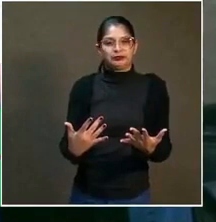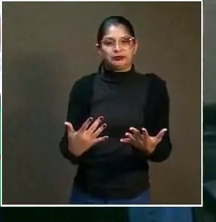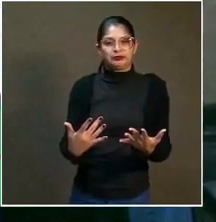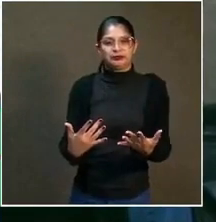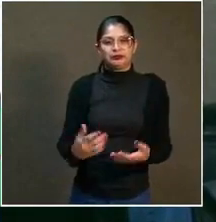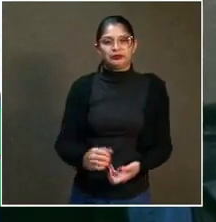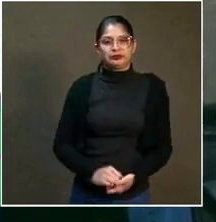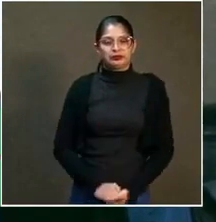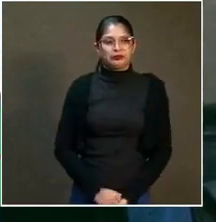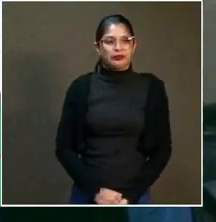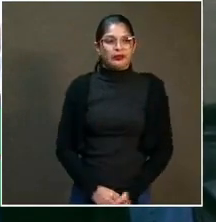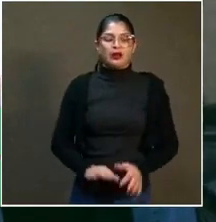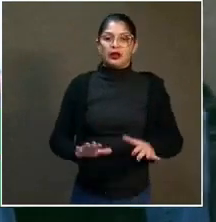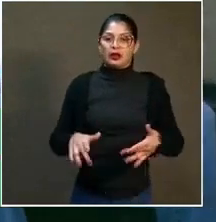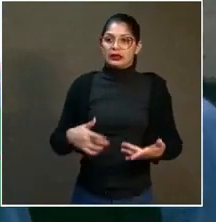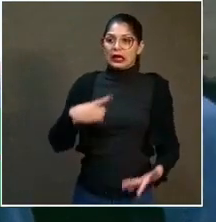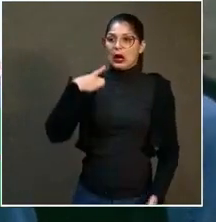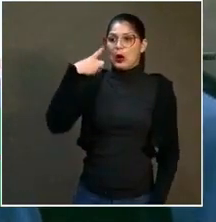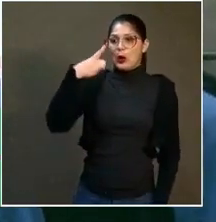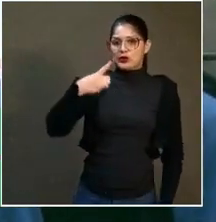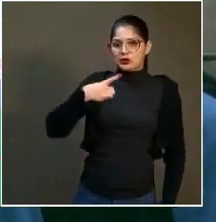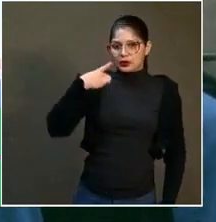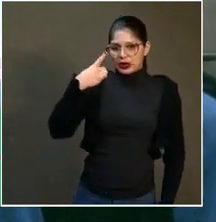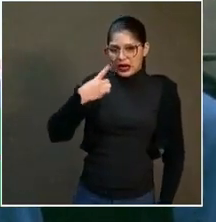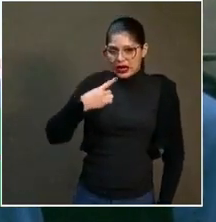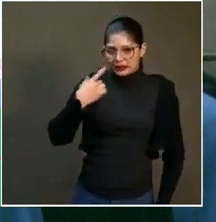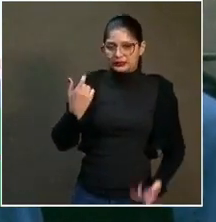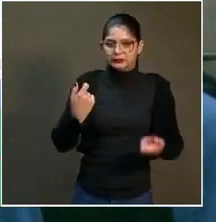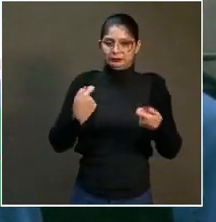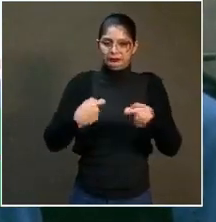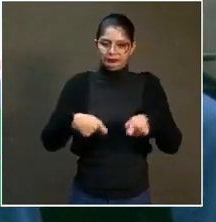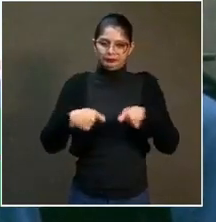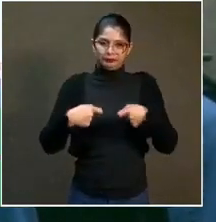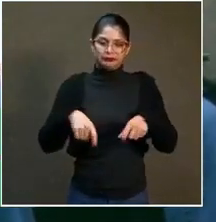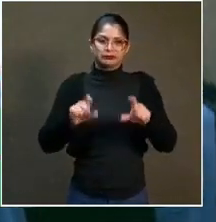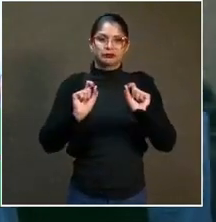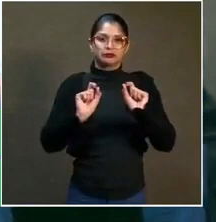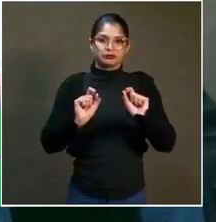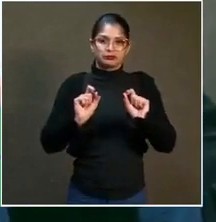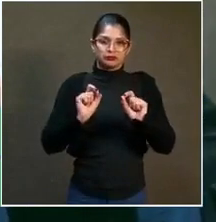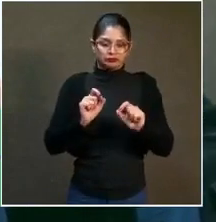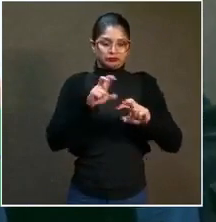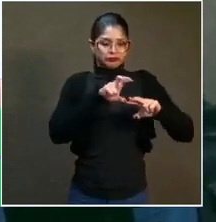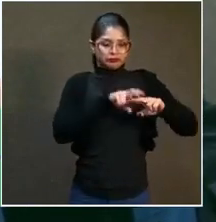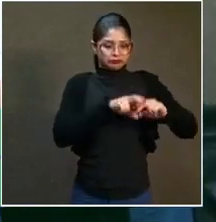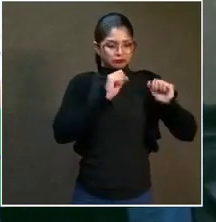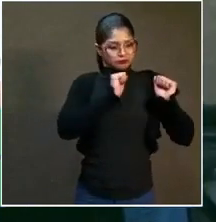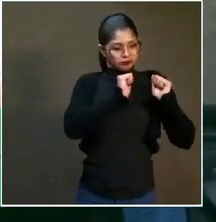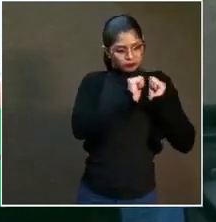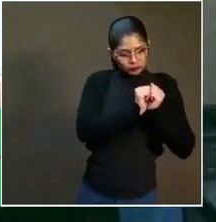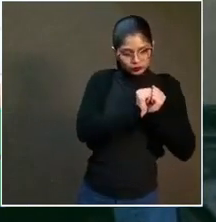essência do advogado é sentar ao lado do réu, no último degrau da escada,